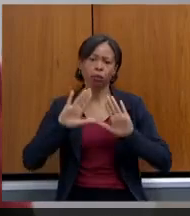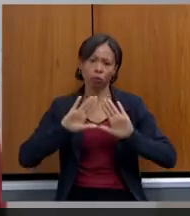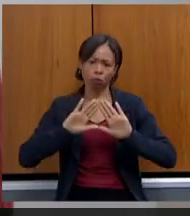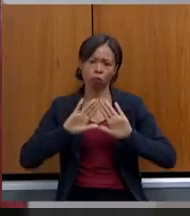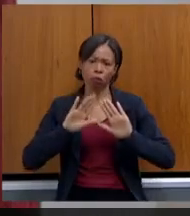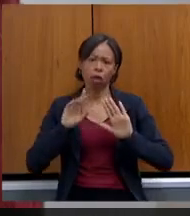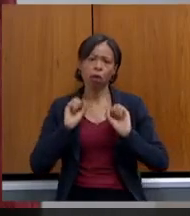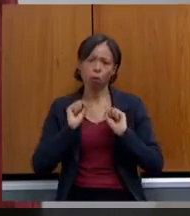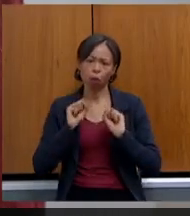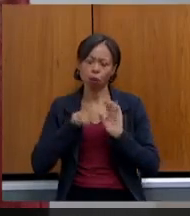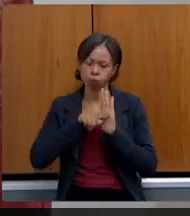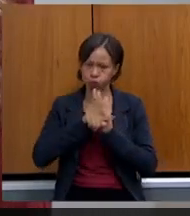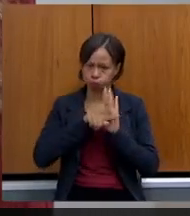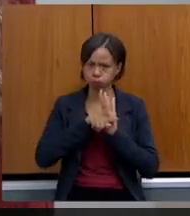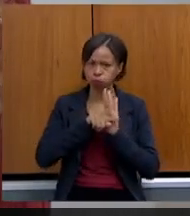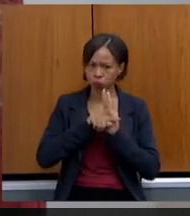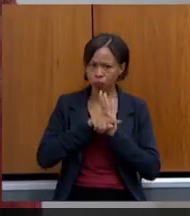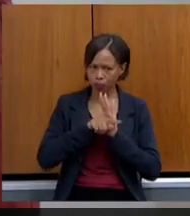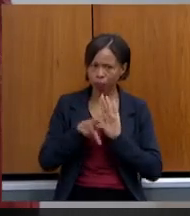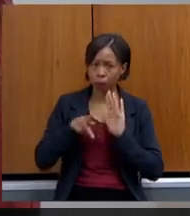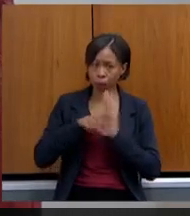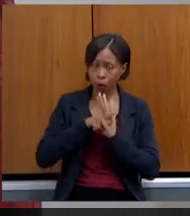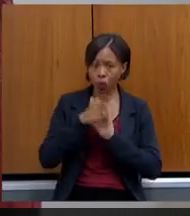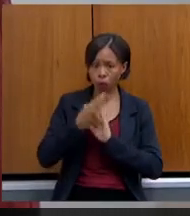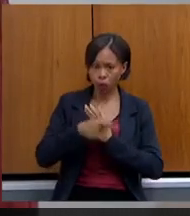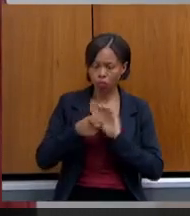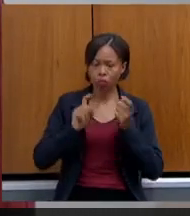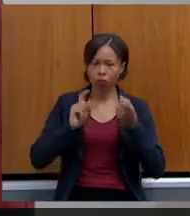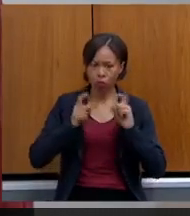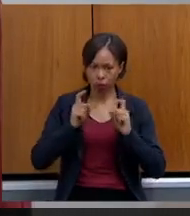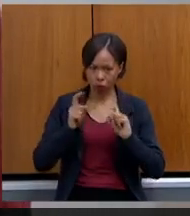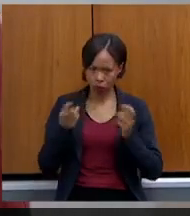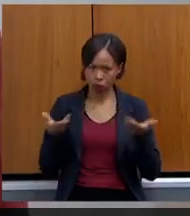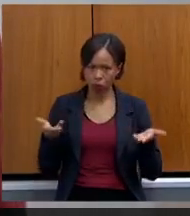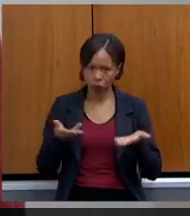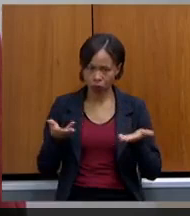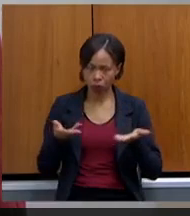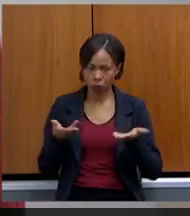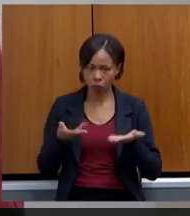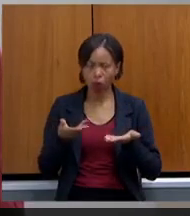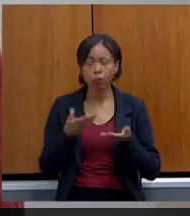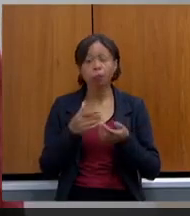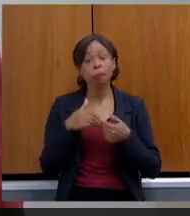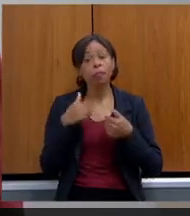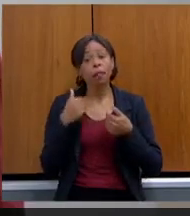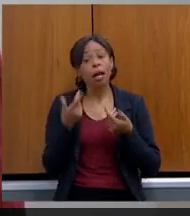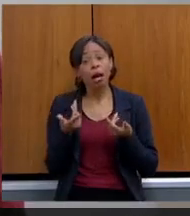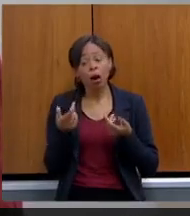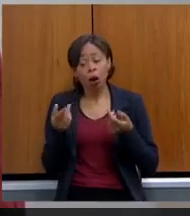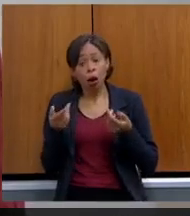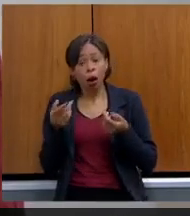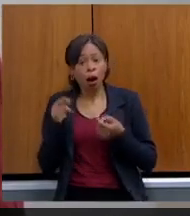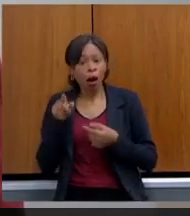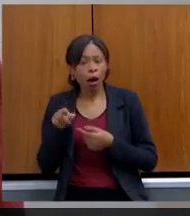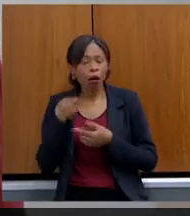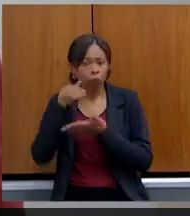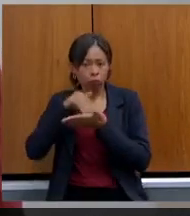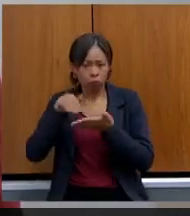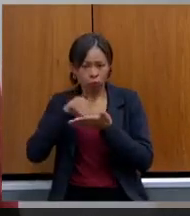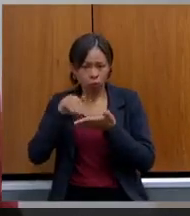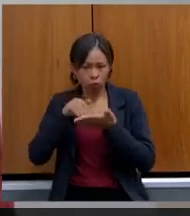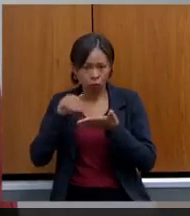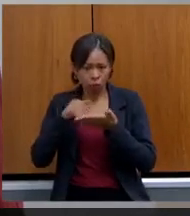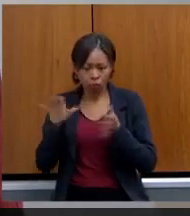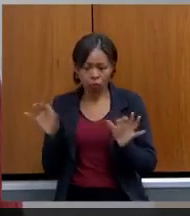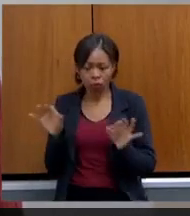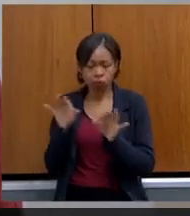esta reunião né e seus resultados e desdobramentos assim como após o momento da participação da secretária